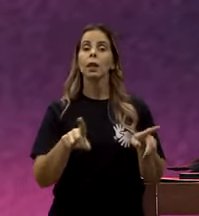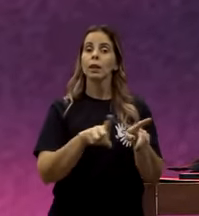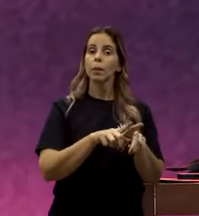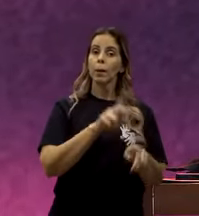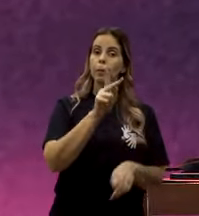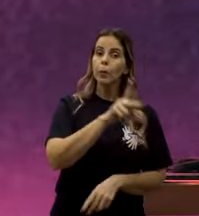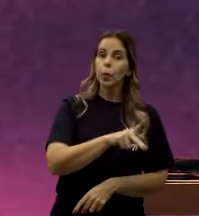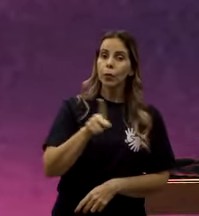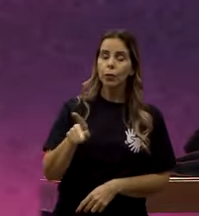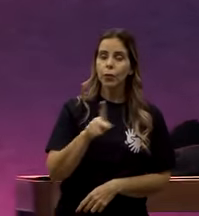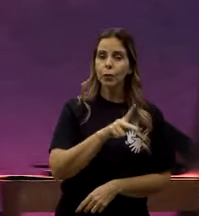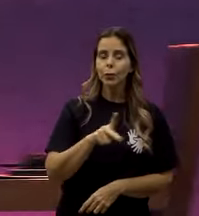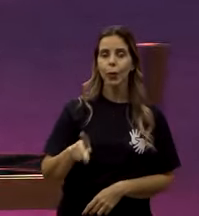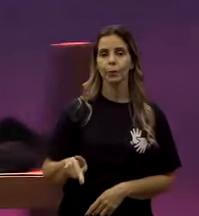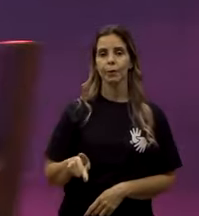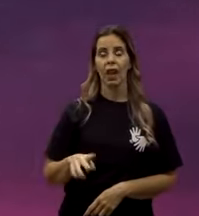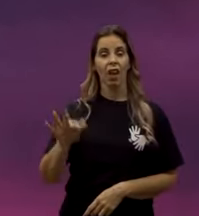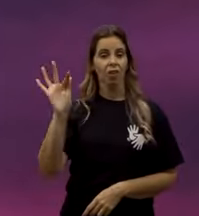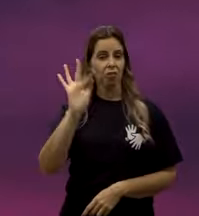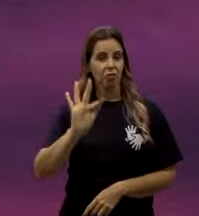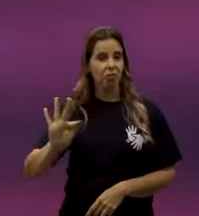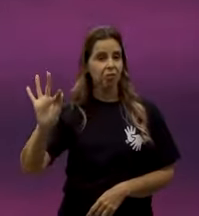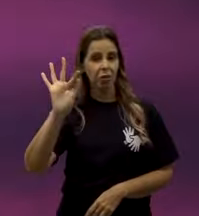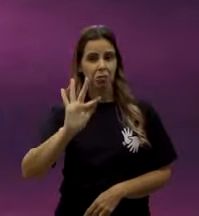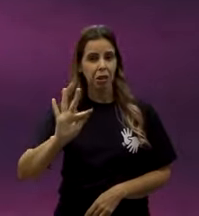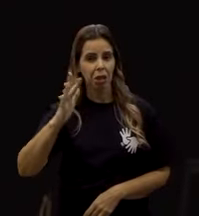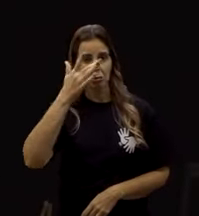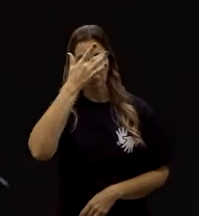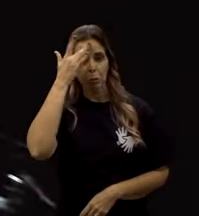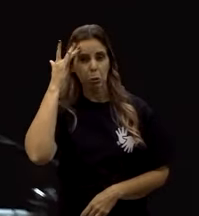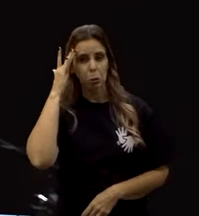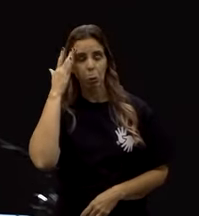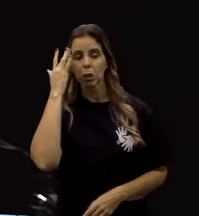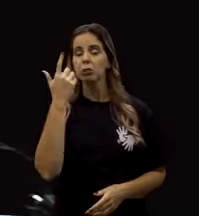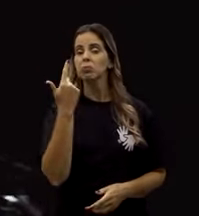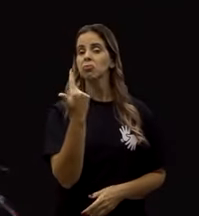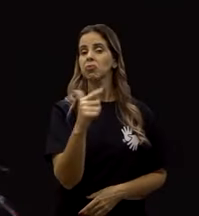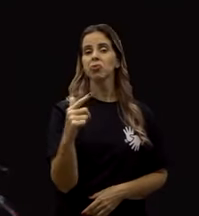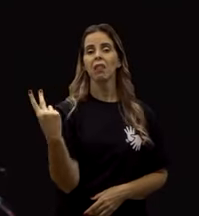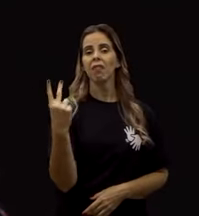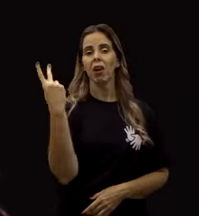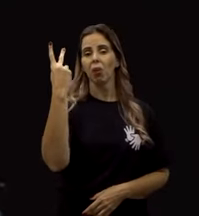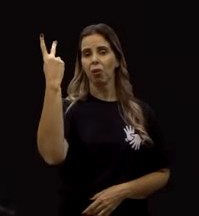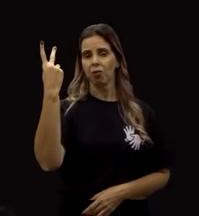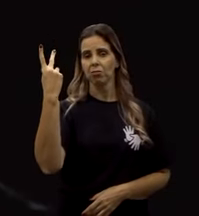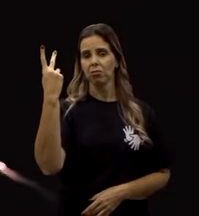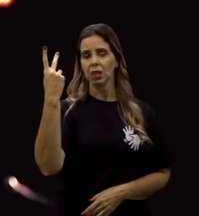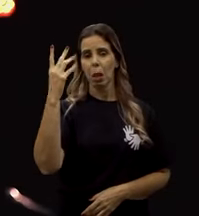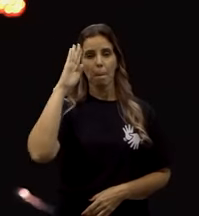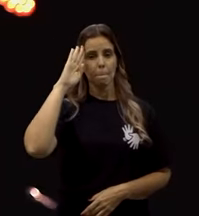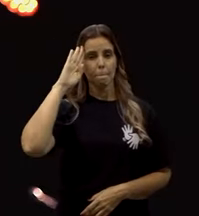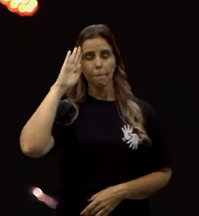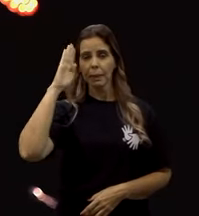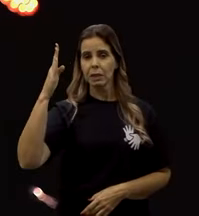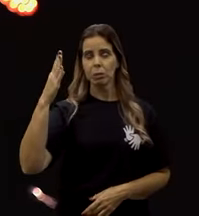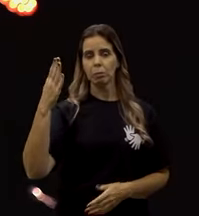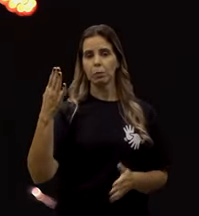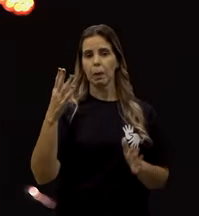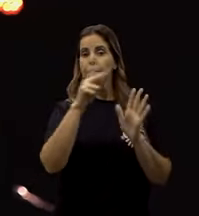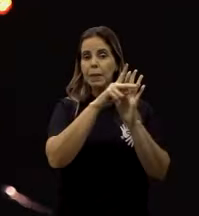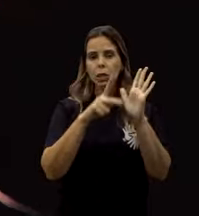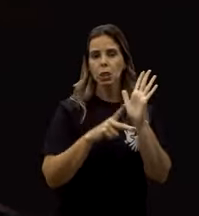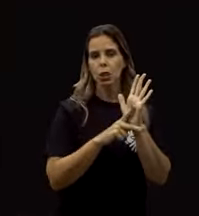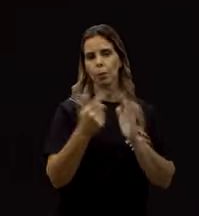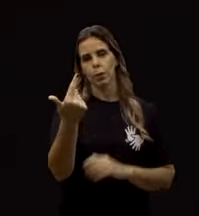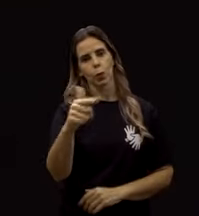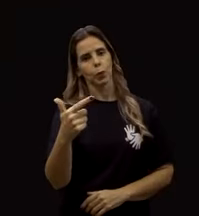as faculdades estão sendo inundada de gente sem princípios sem valores e as pessoas estão recuando e Deus tá dizendo eu vou levantar uma onda de professores cheio do